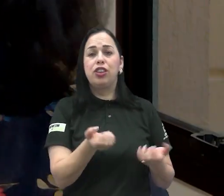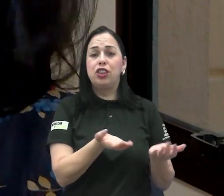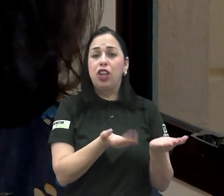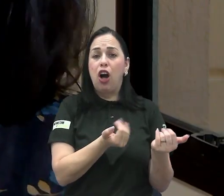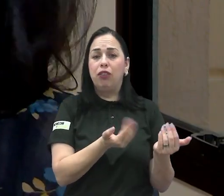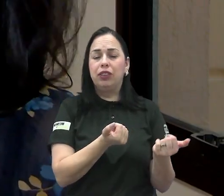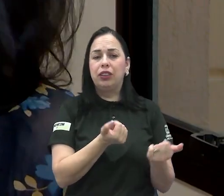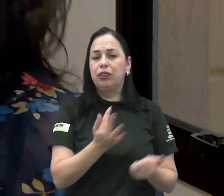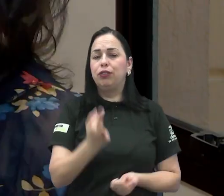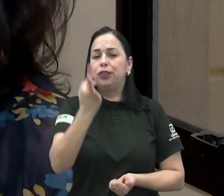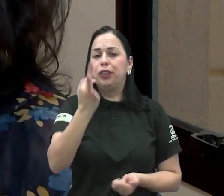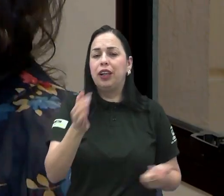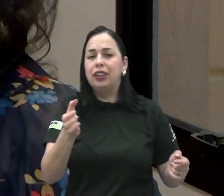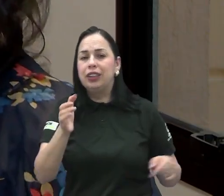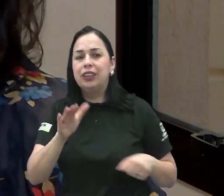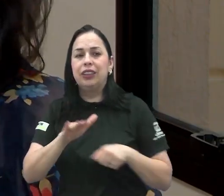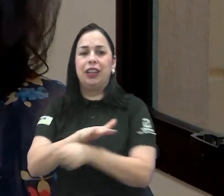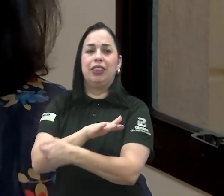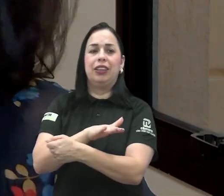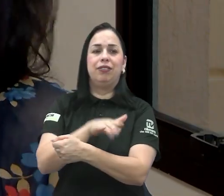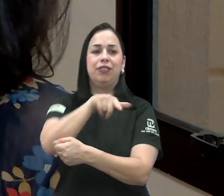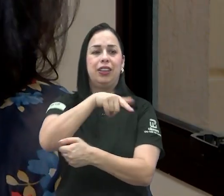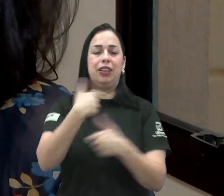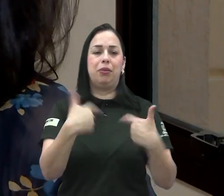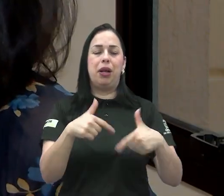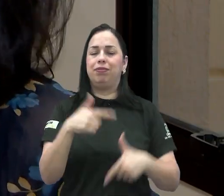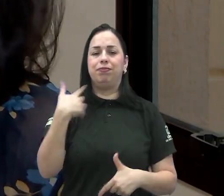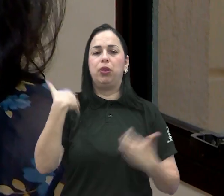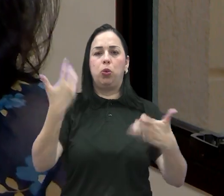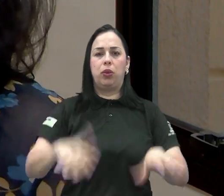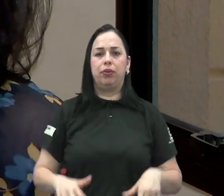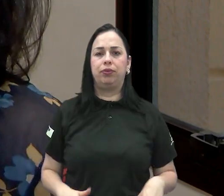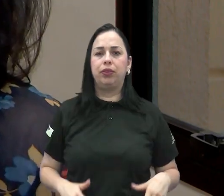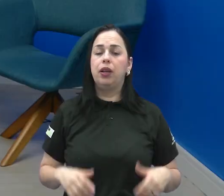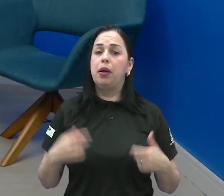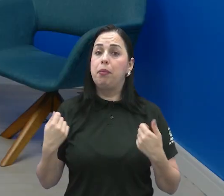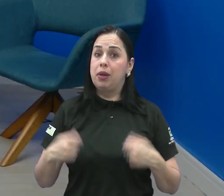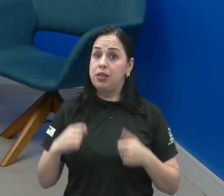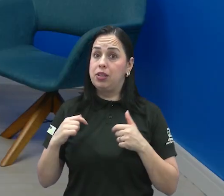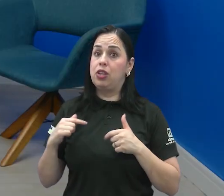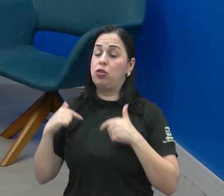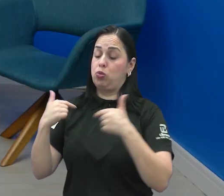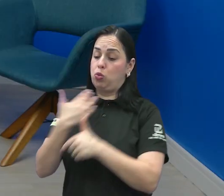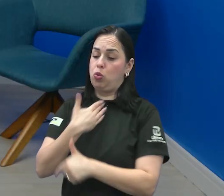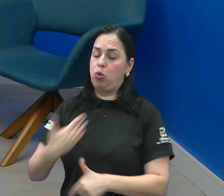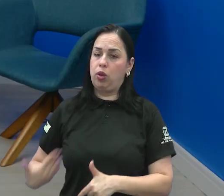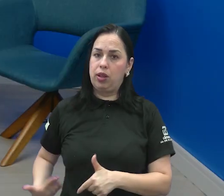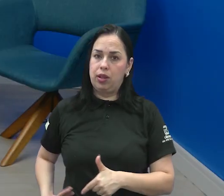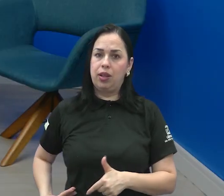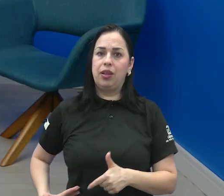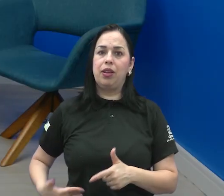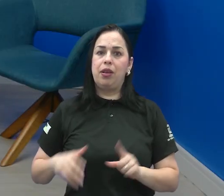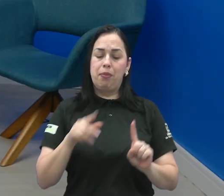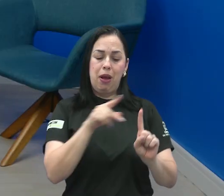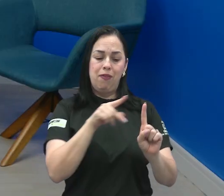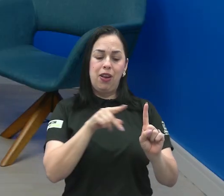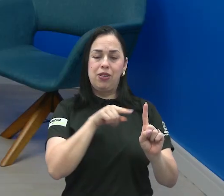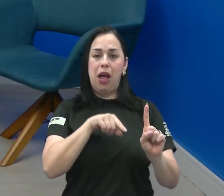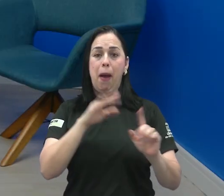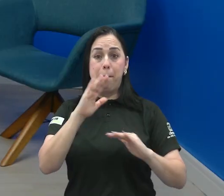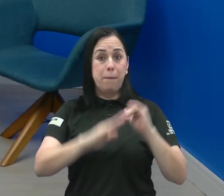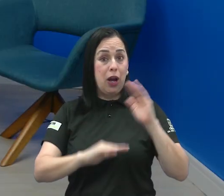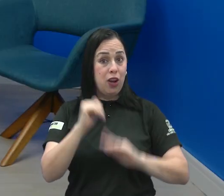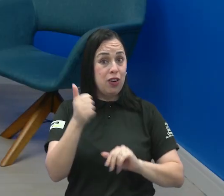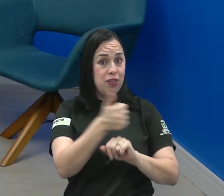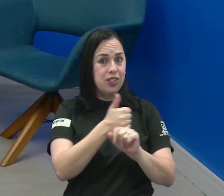e que aqueles que podiam pensar em entrar, acaba afastando isso também. Nós precisamos de políticas públicas para que